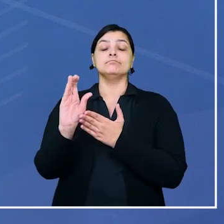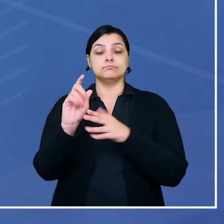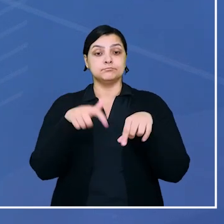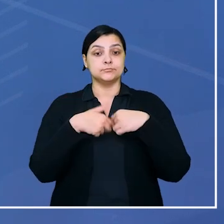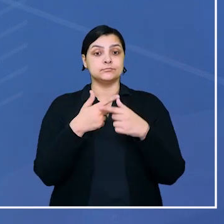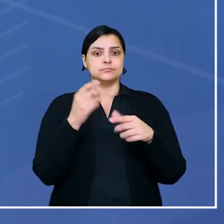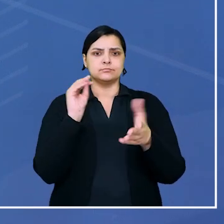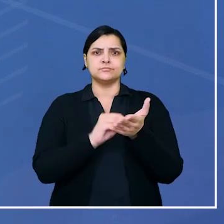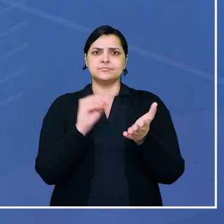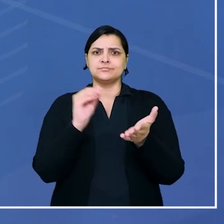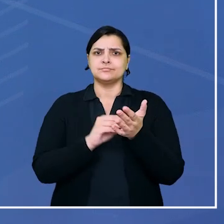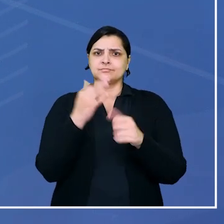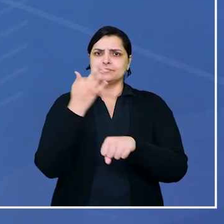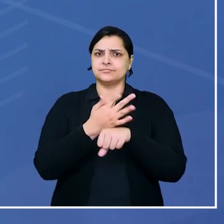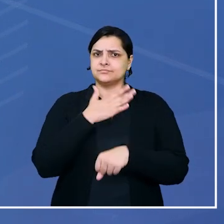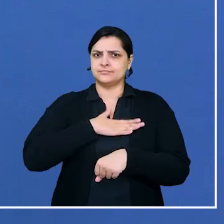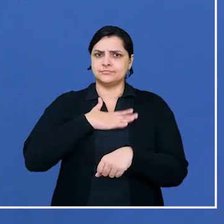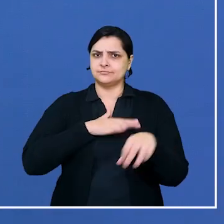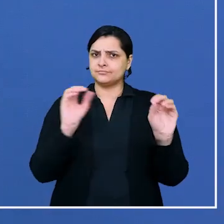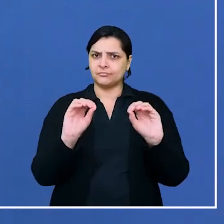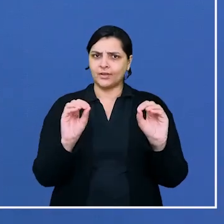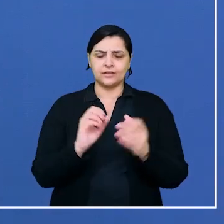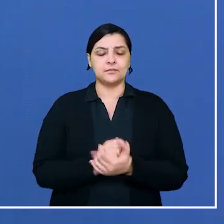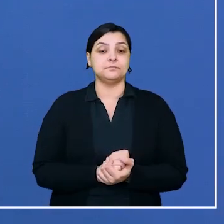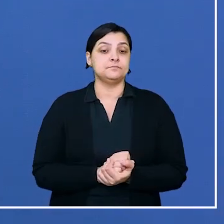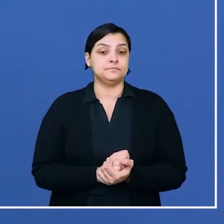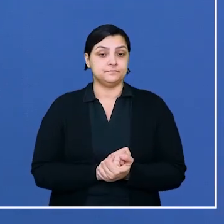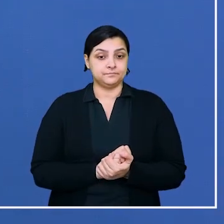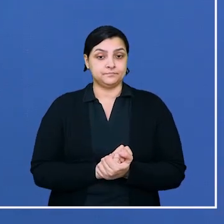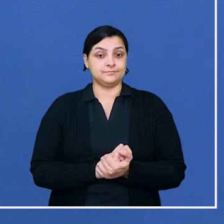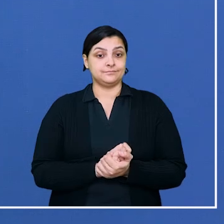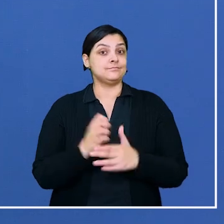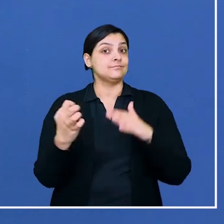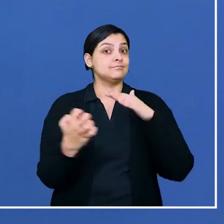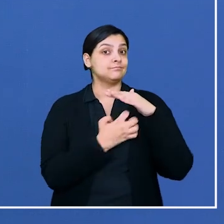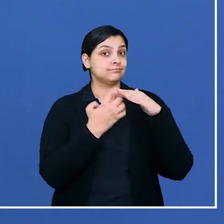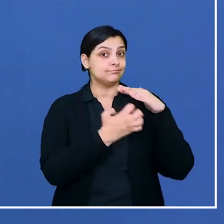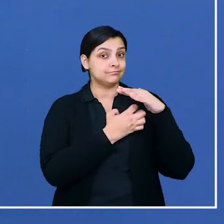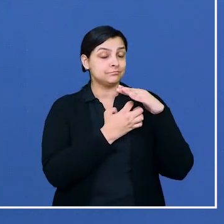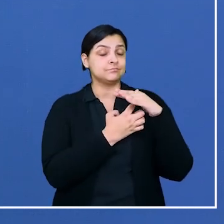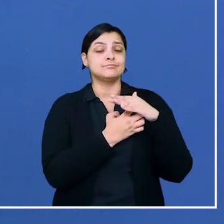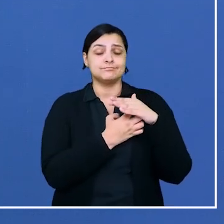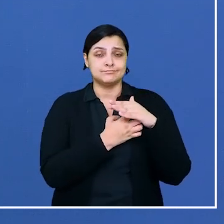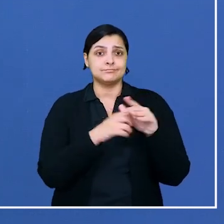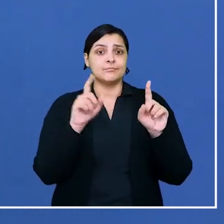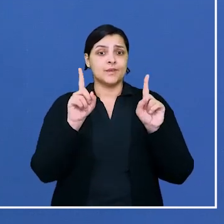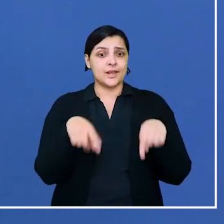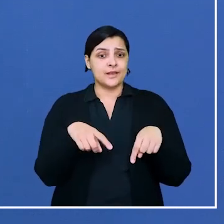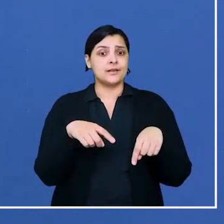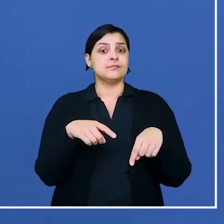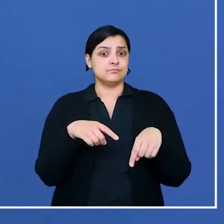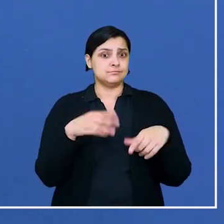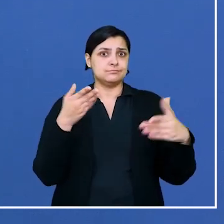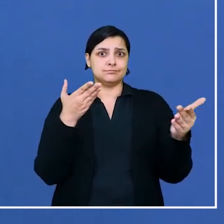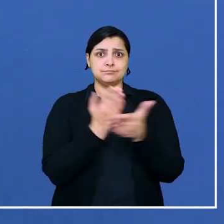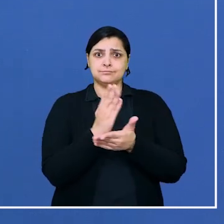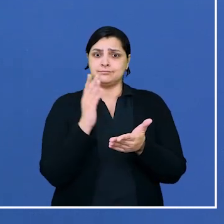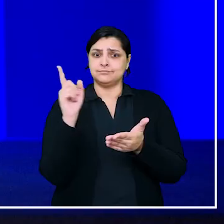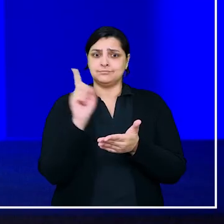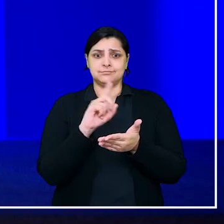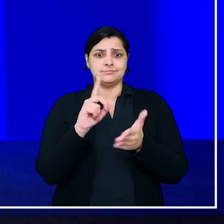morais devido à ausência do descanso. Para o colegiado, a conduta da empregadora configura ato ilícito